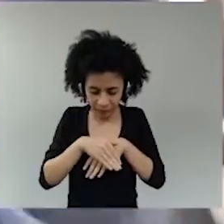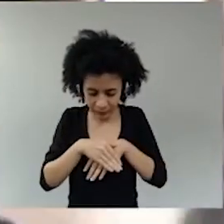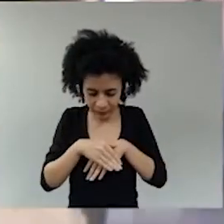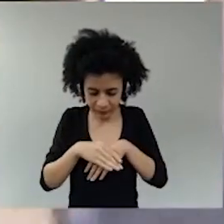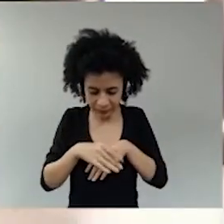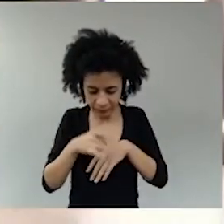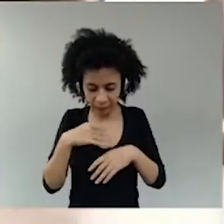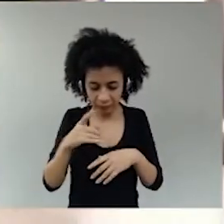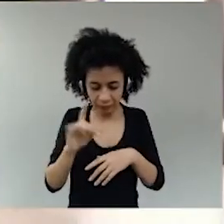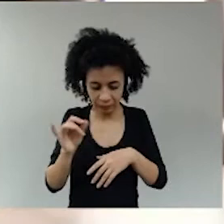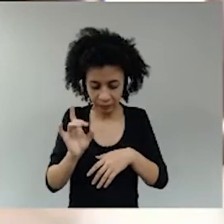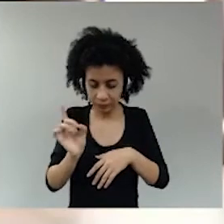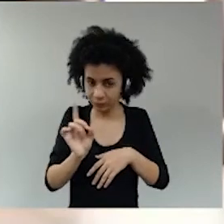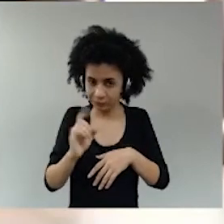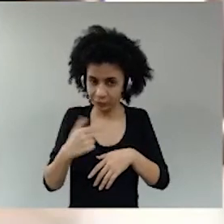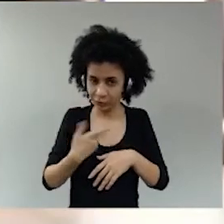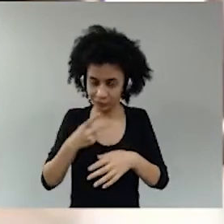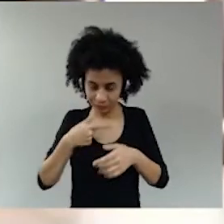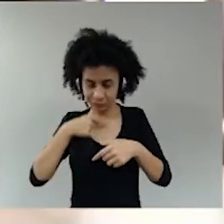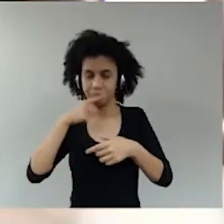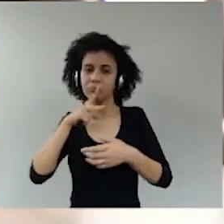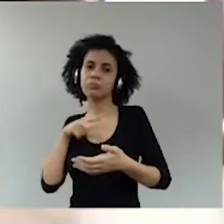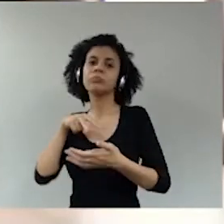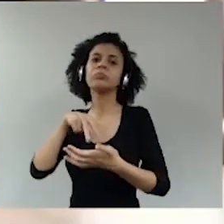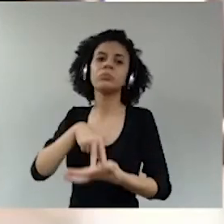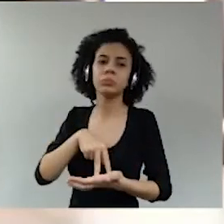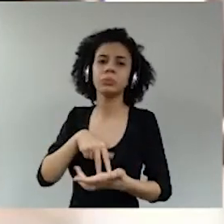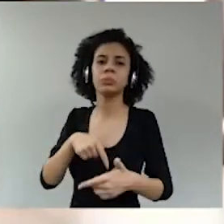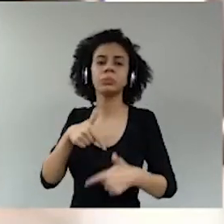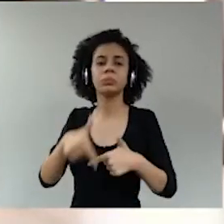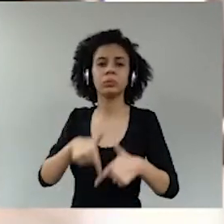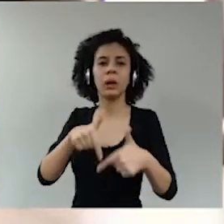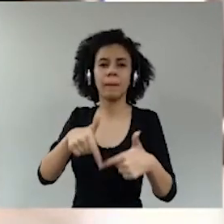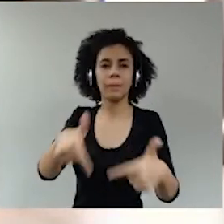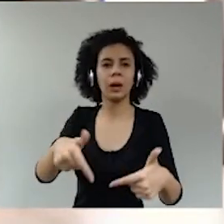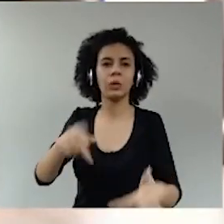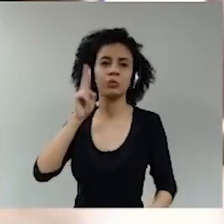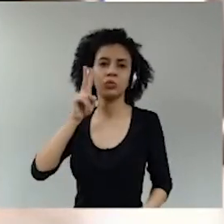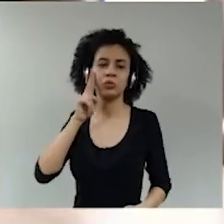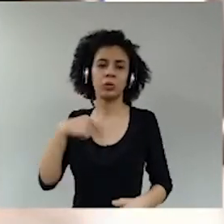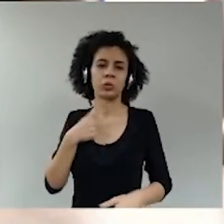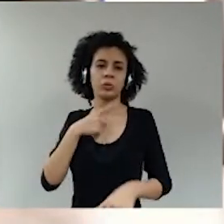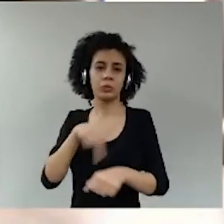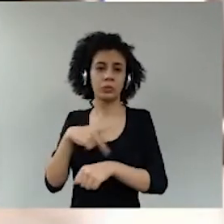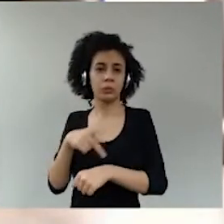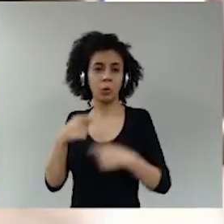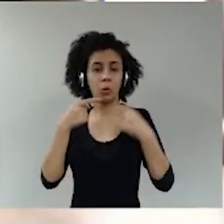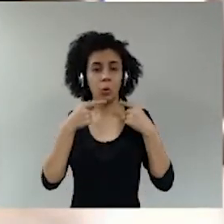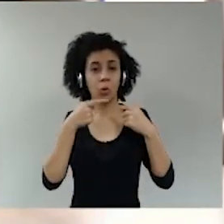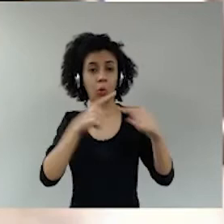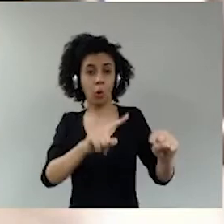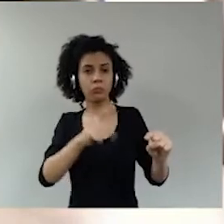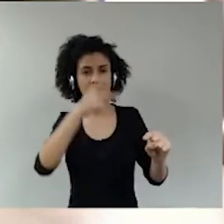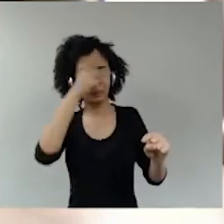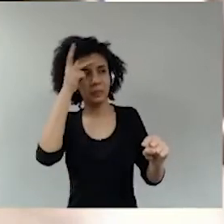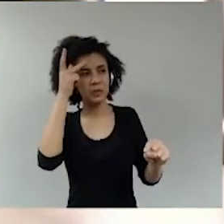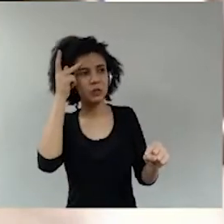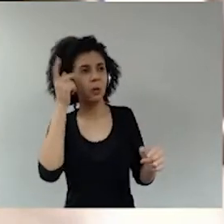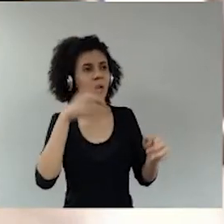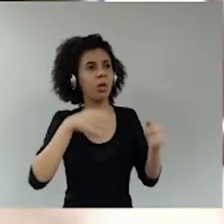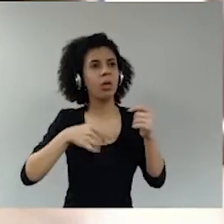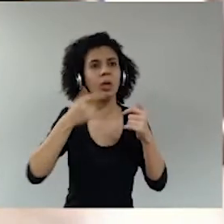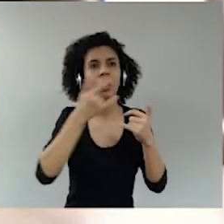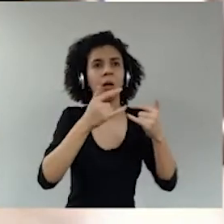se incomodando com a nossa participação, com a nossa atuação na história do país, contra os que flertam com o